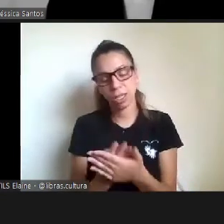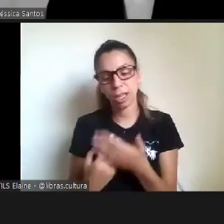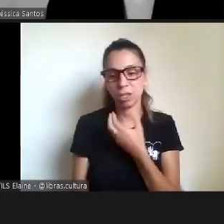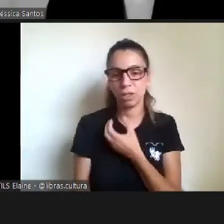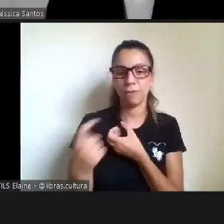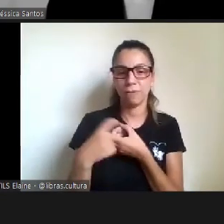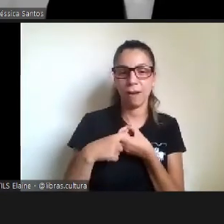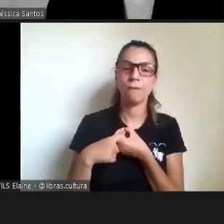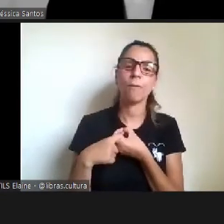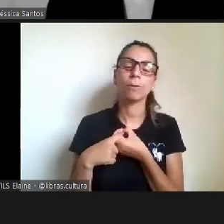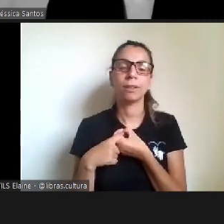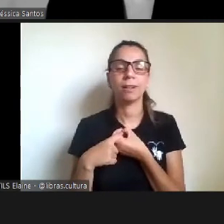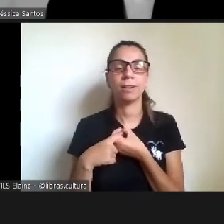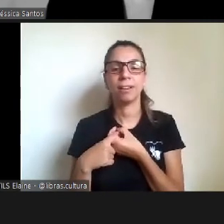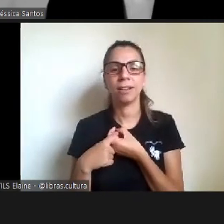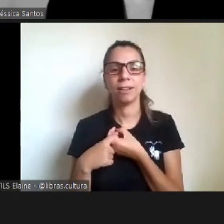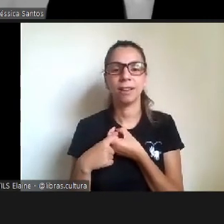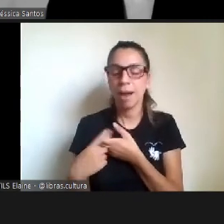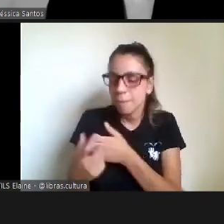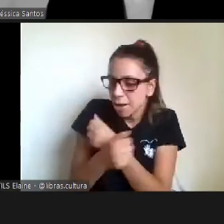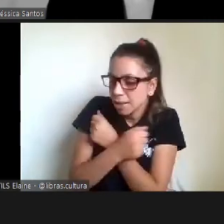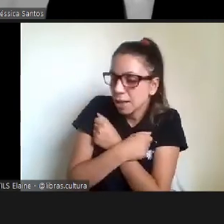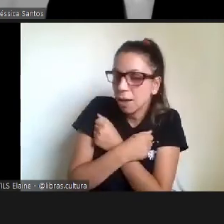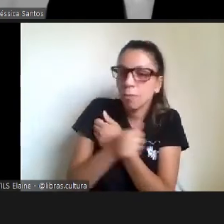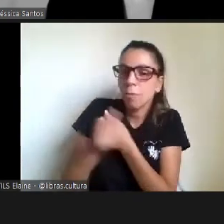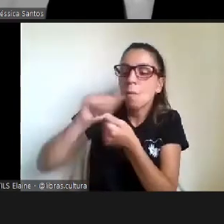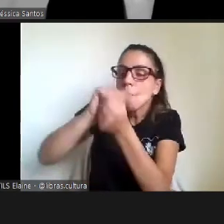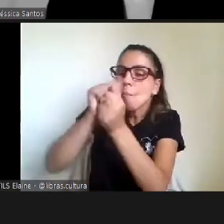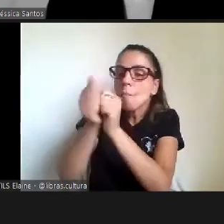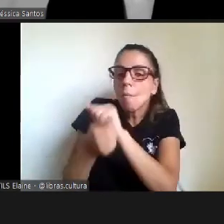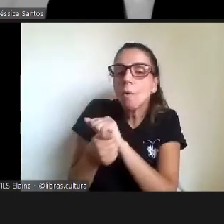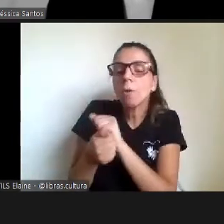se ver, se abraçar. Vou te dar um beijo no pescoço, assim, ó.